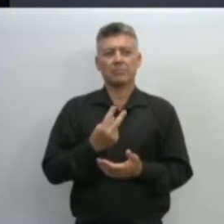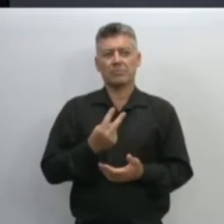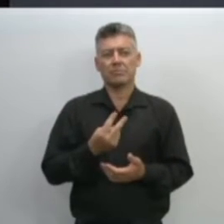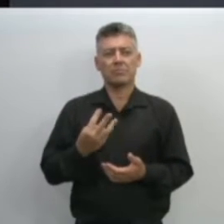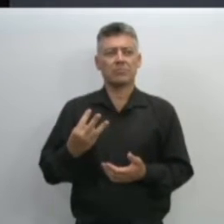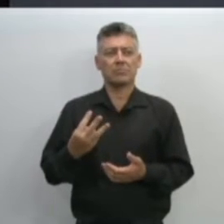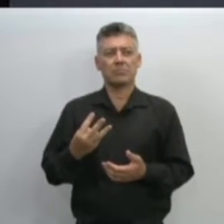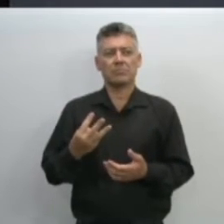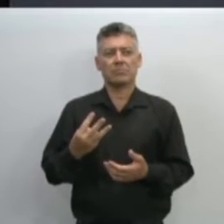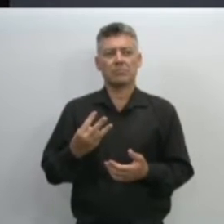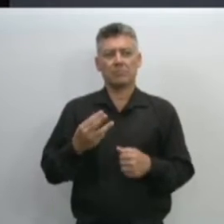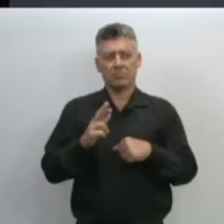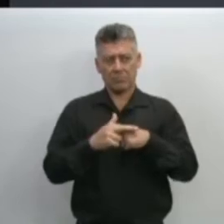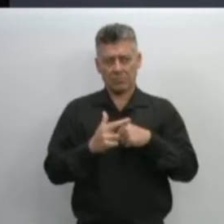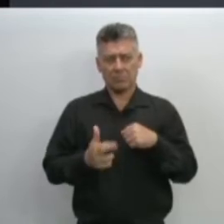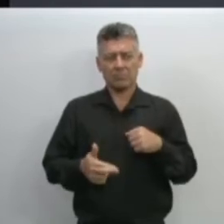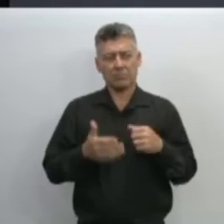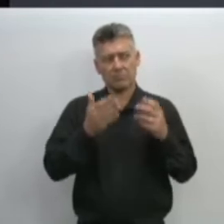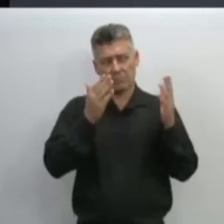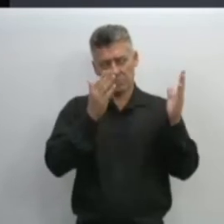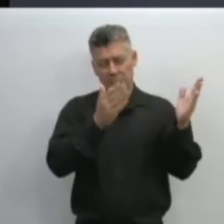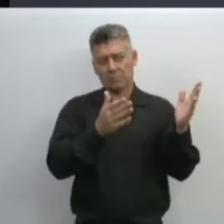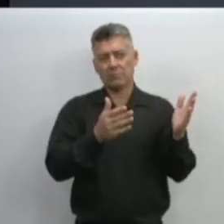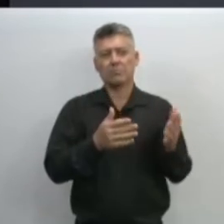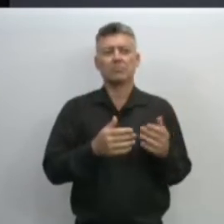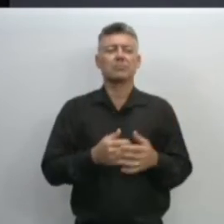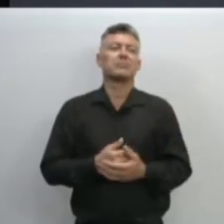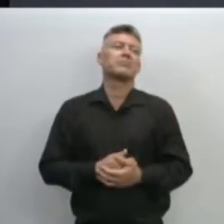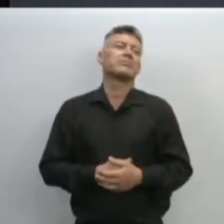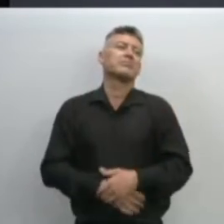23, no Teatro Riachuelo. Muito obrigado.